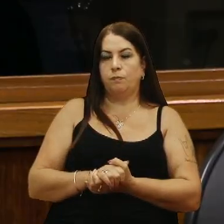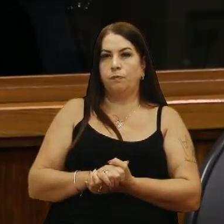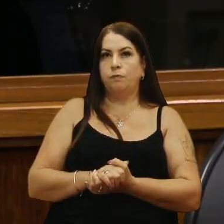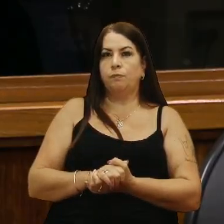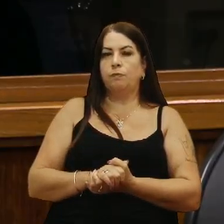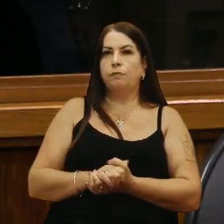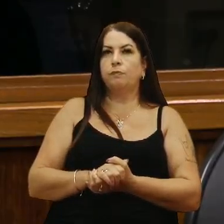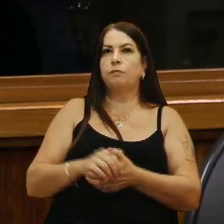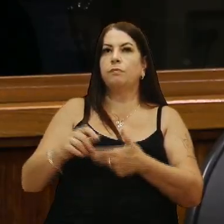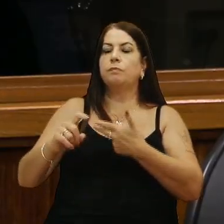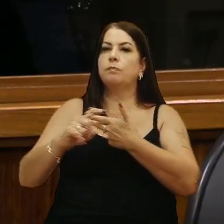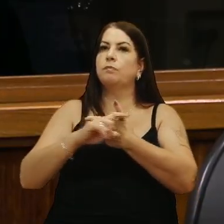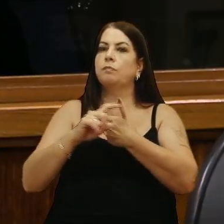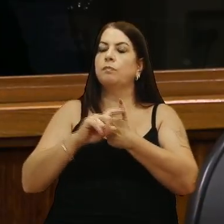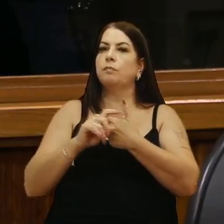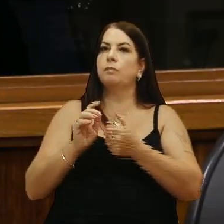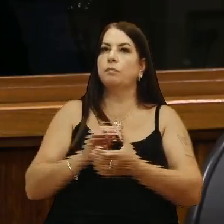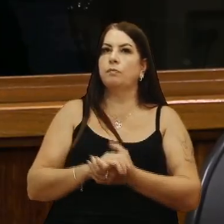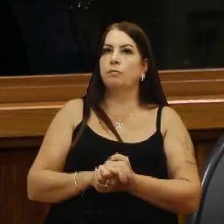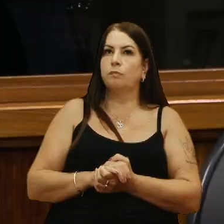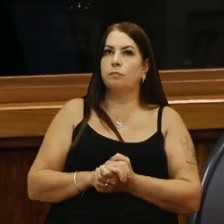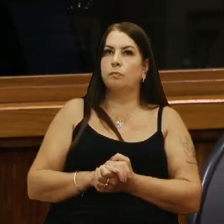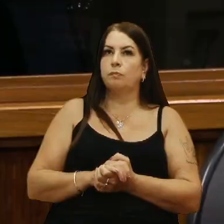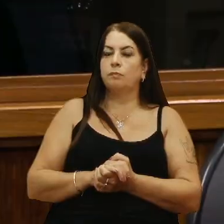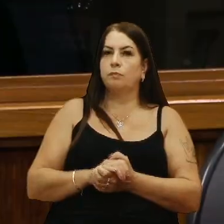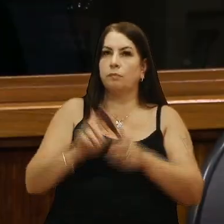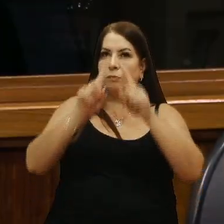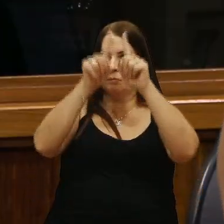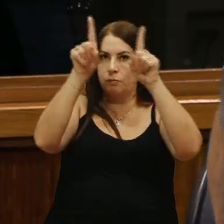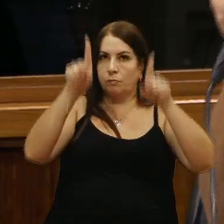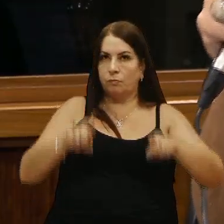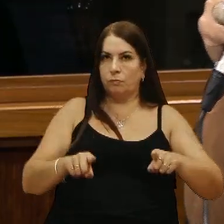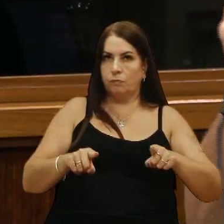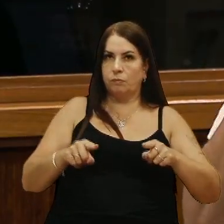Executivo Municipal a colocar portais de